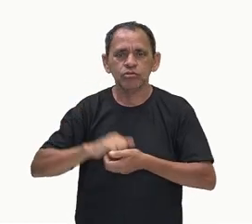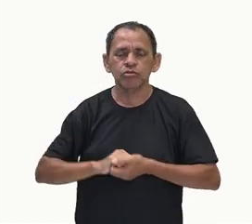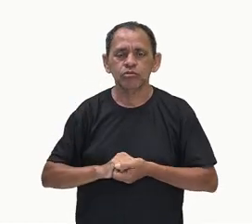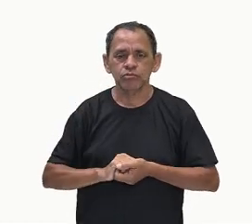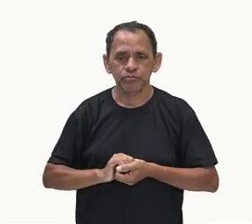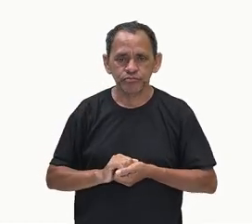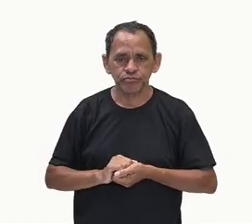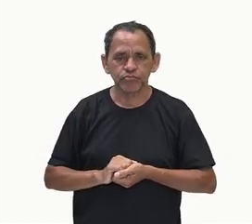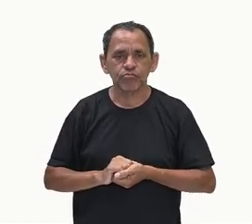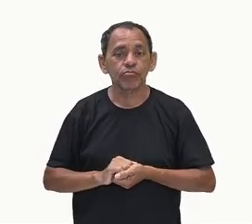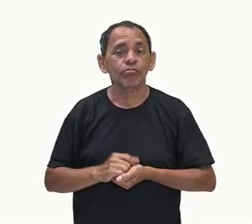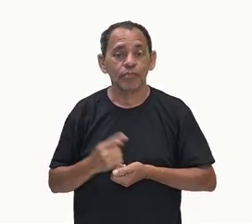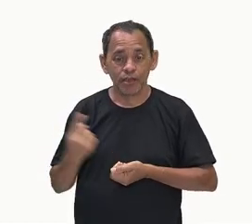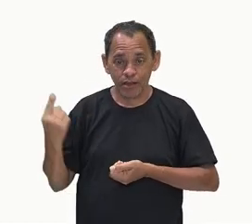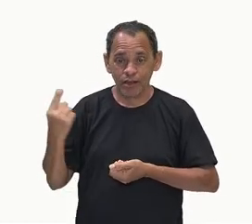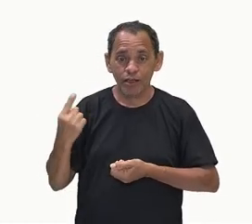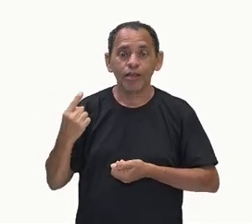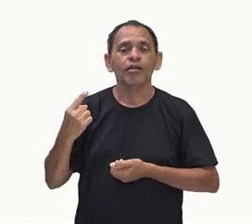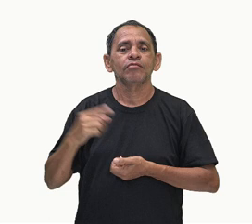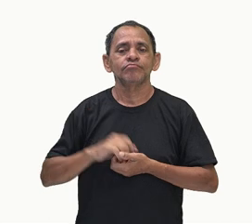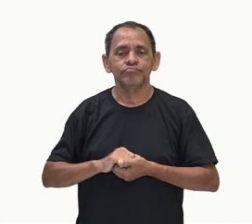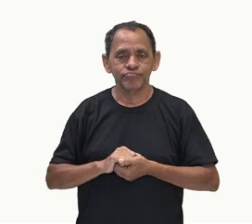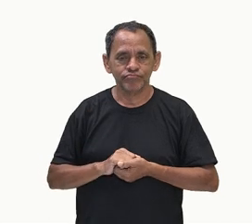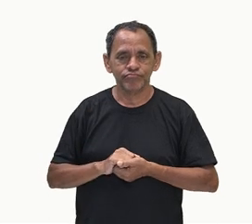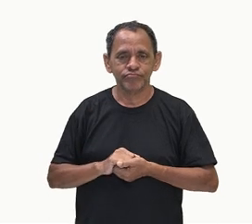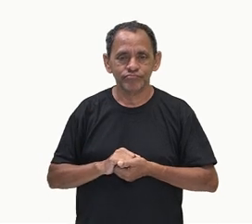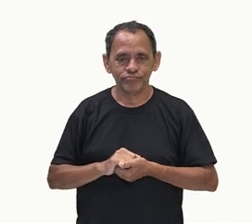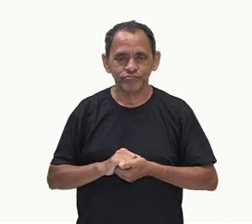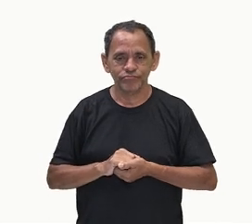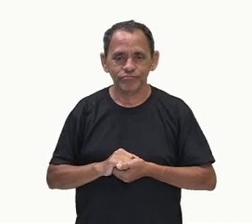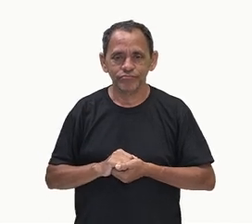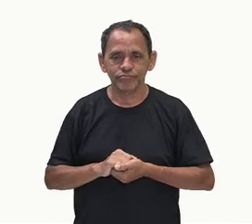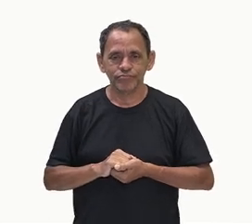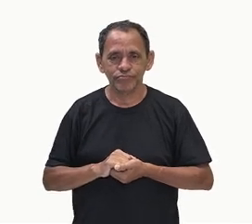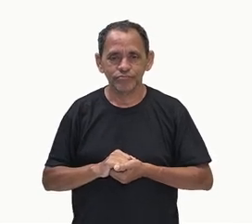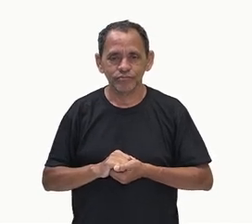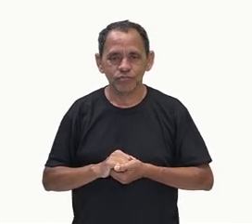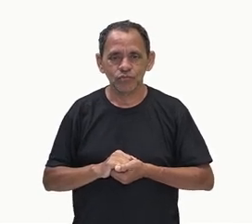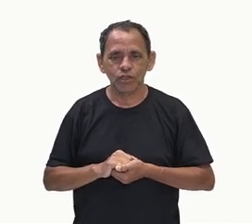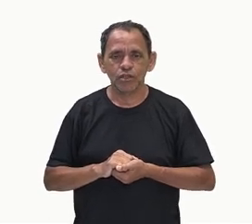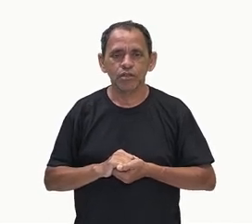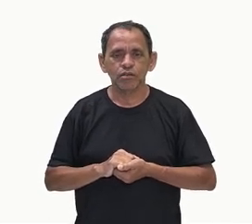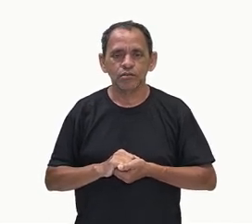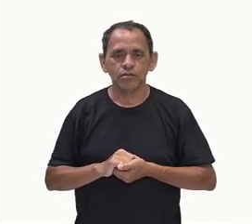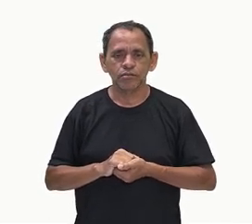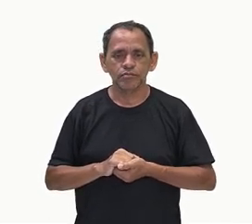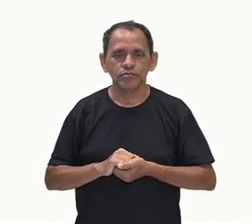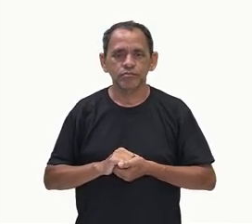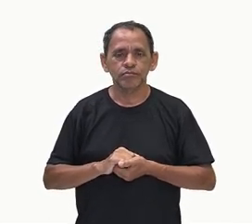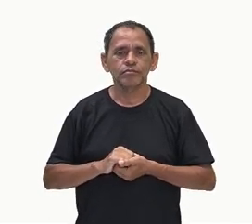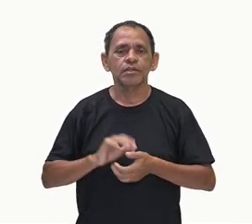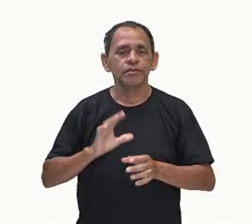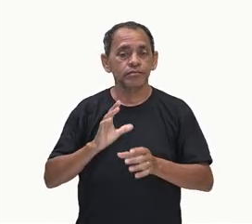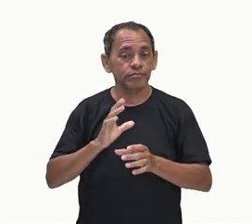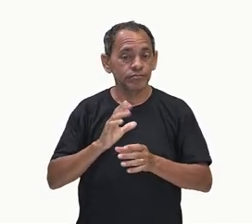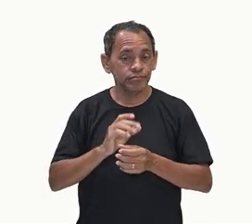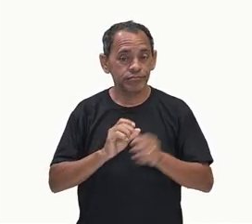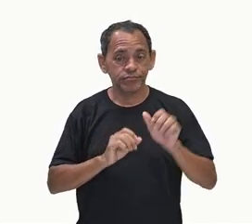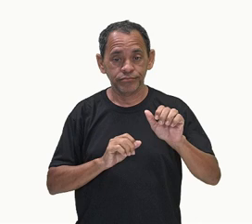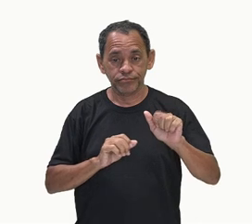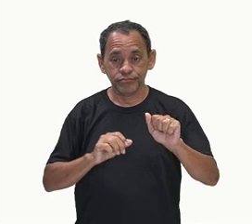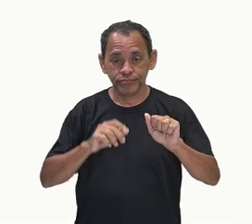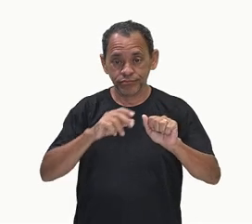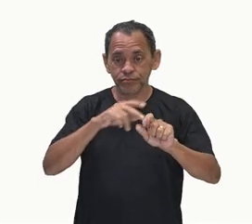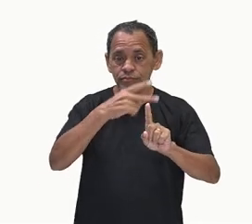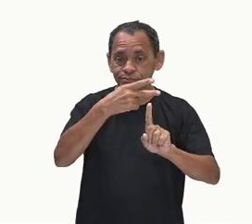qu + C qu esses aqui são os catetos do triângulo retângulo e agora a